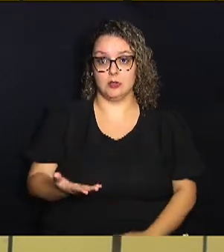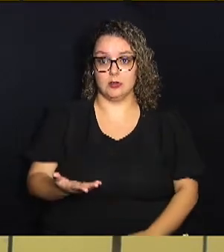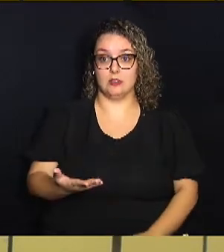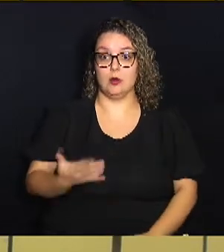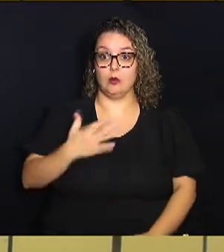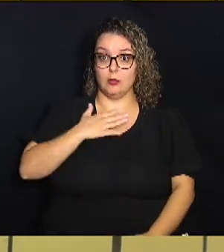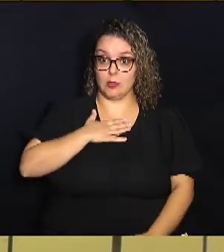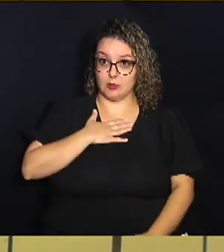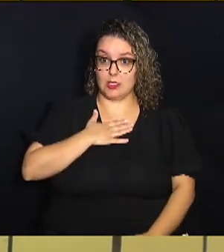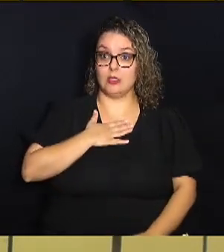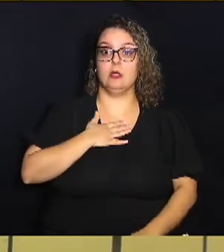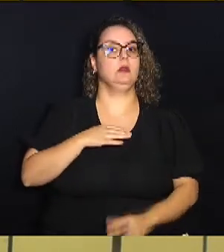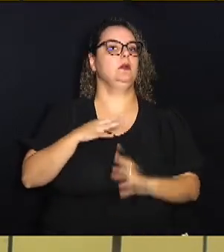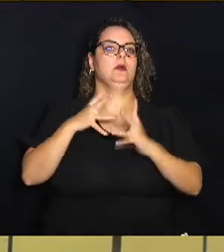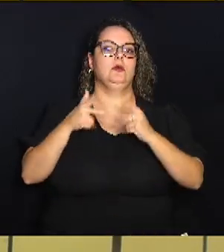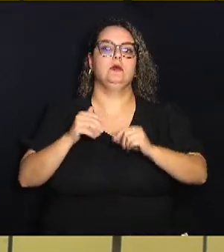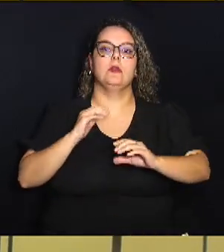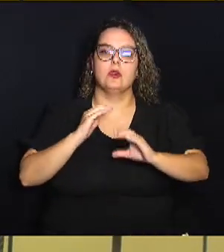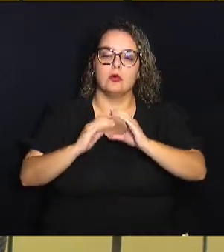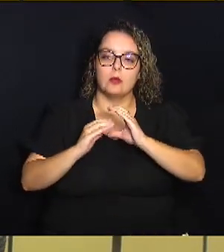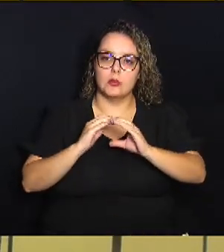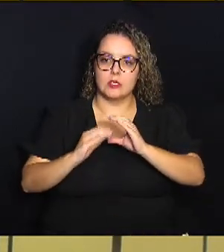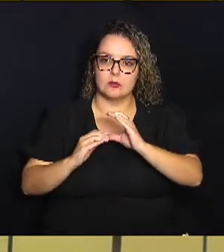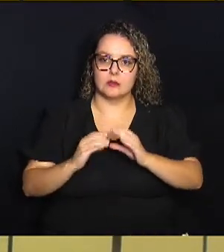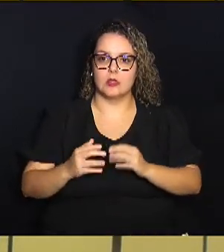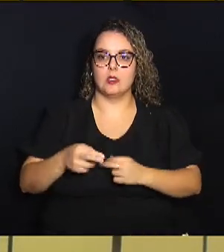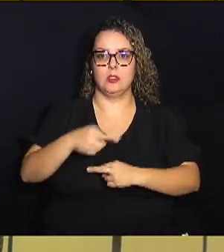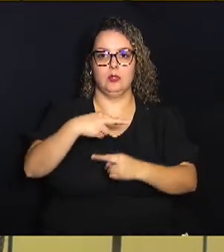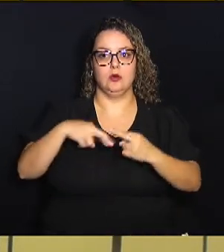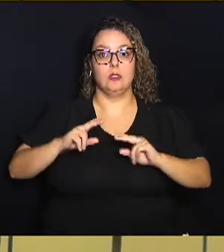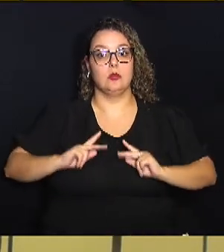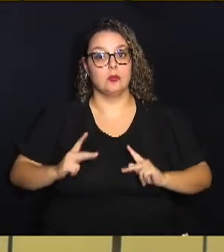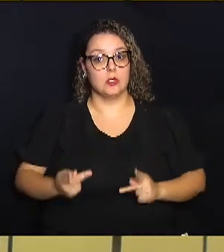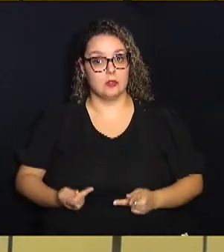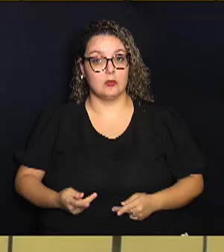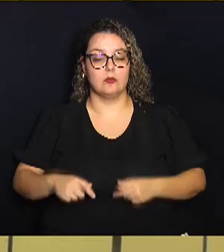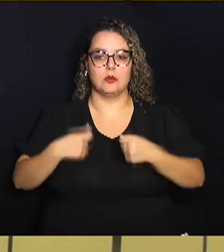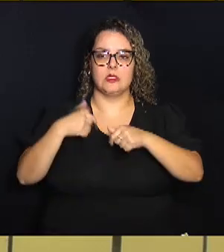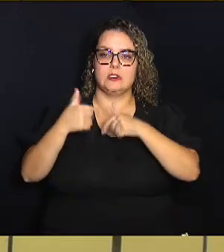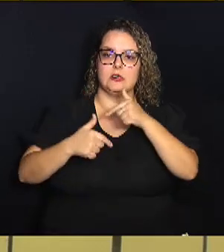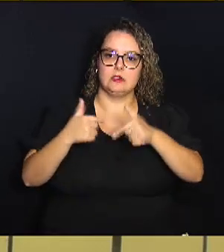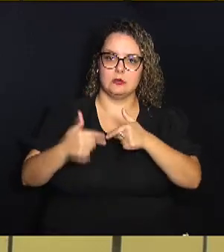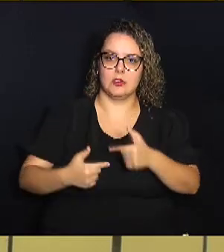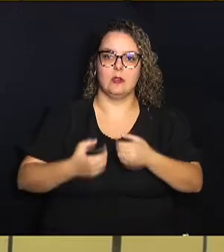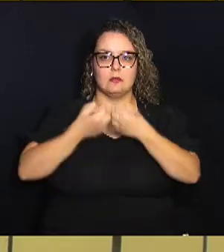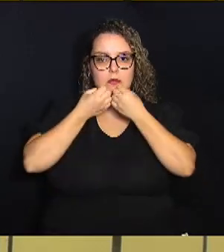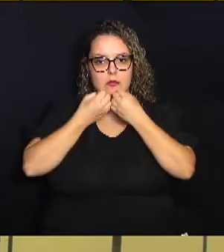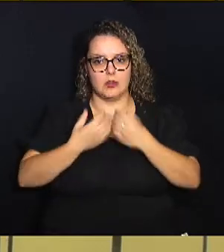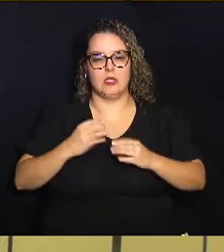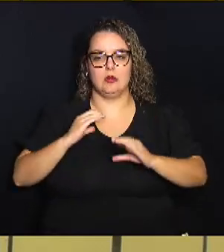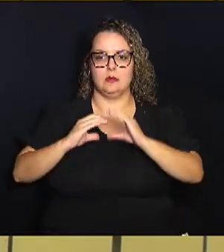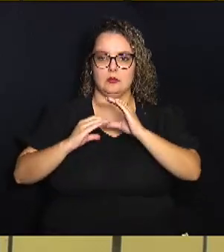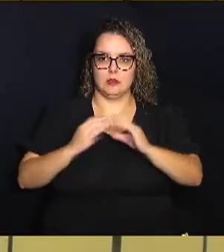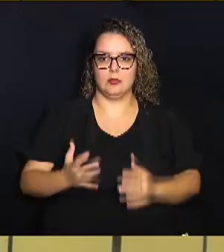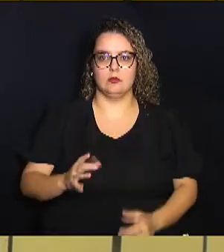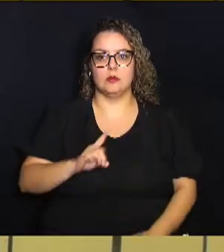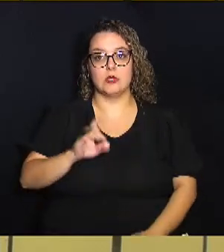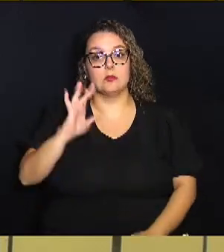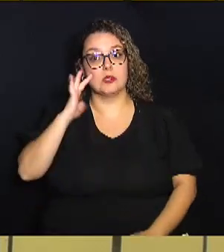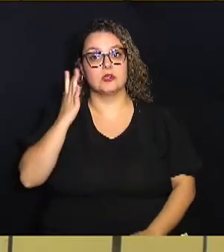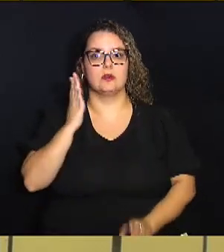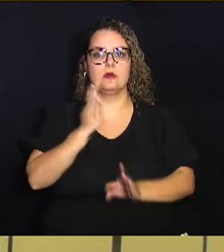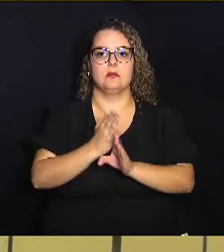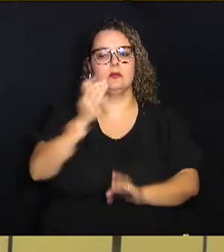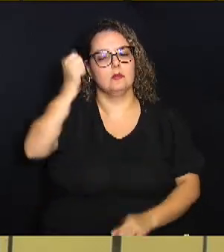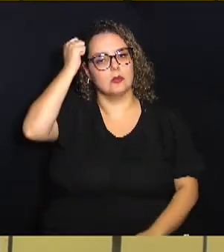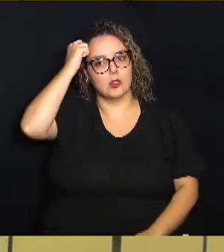mim, tudo é sempre comunicação. E com relações humanas, você tem que trabalhar muito bem a comunicação para você não achar só culpados, mas você